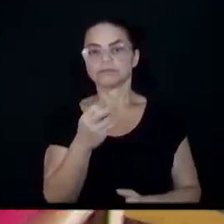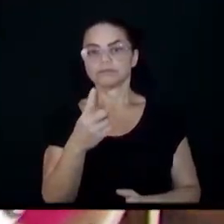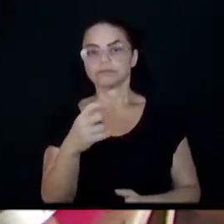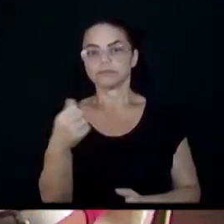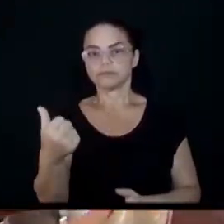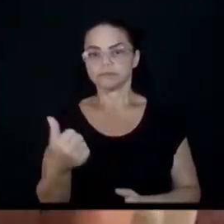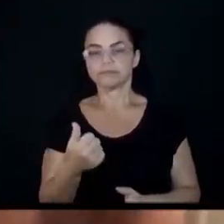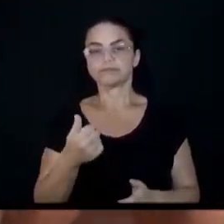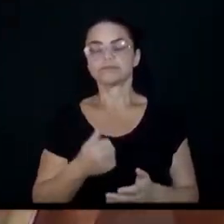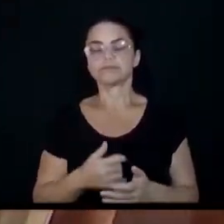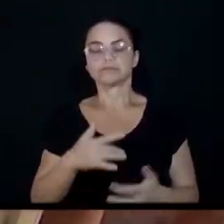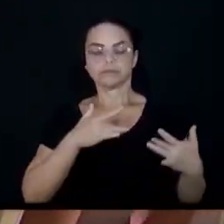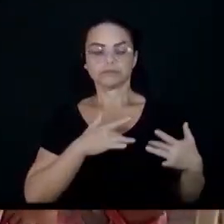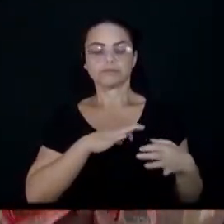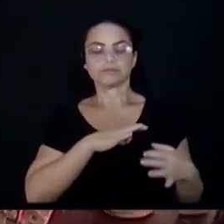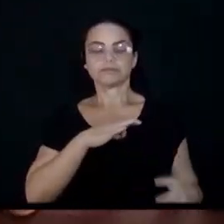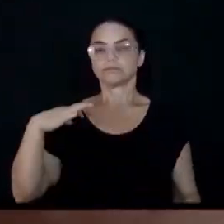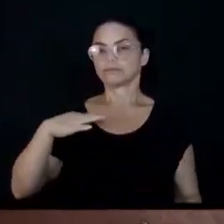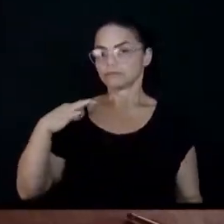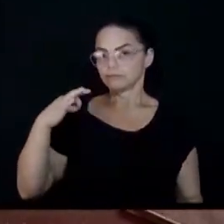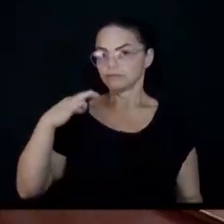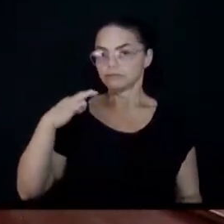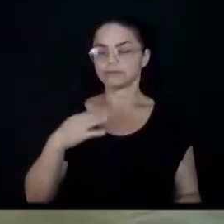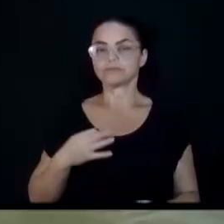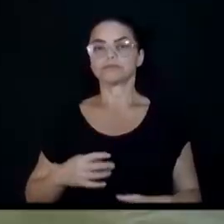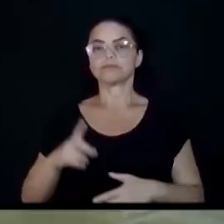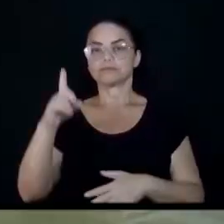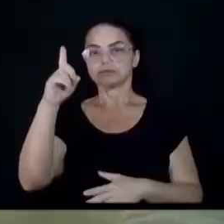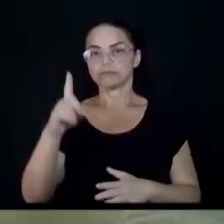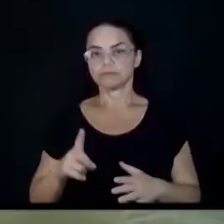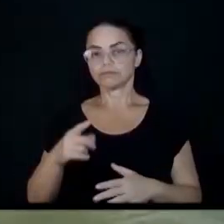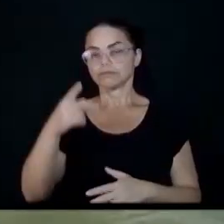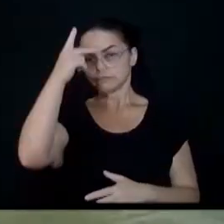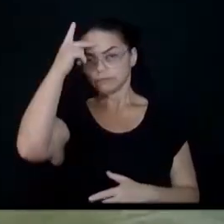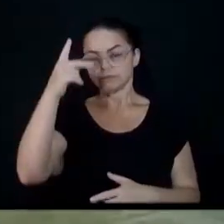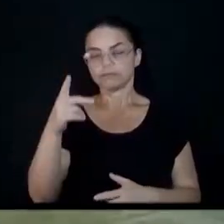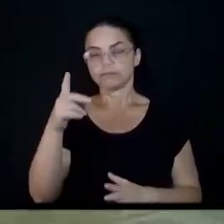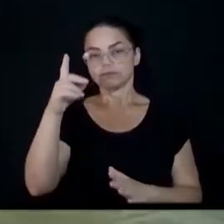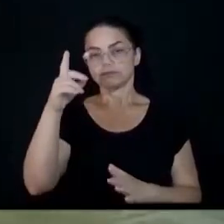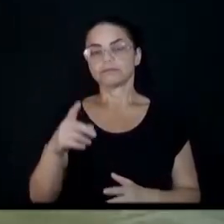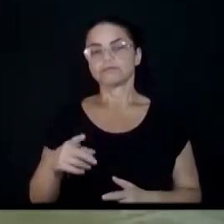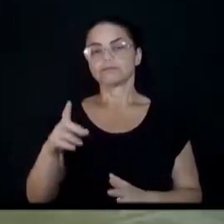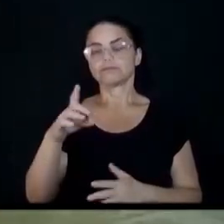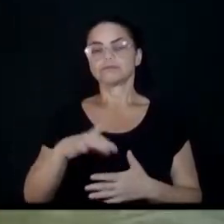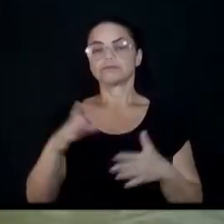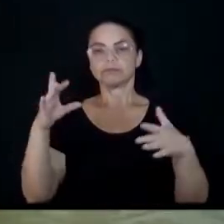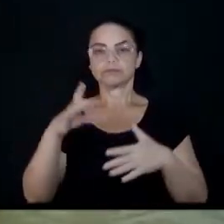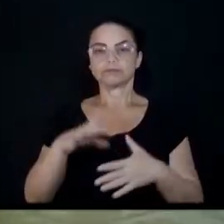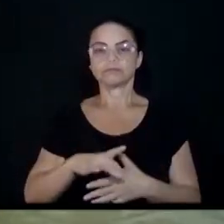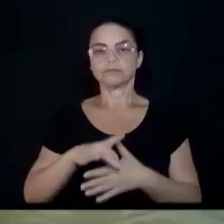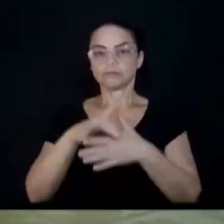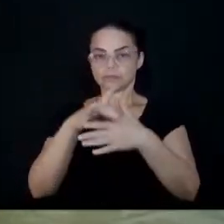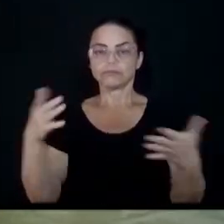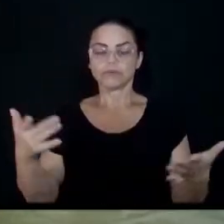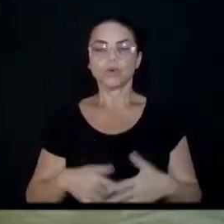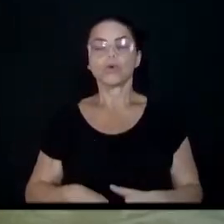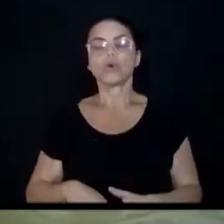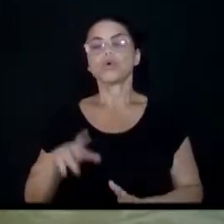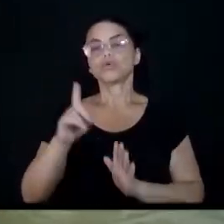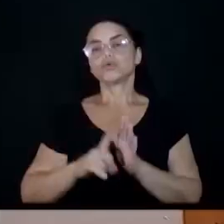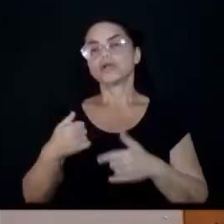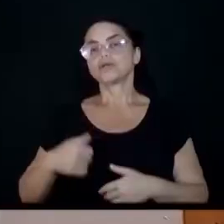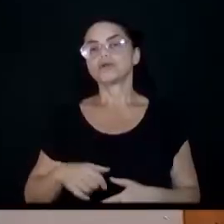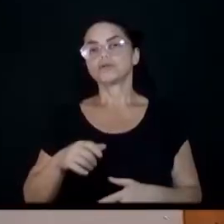voluntariado na diretoria do direito de ser. Então hoje, né, se a gente for pensar, né, de 20 crianças, a gente está